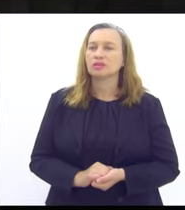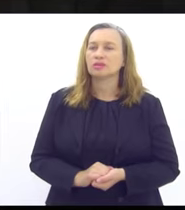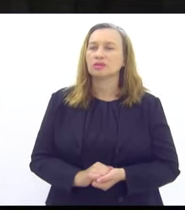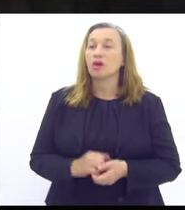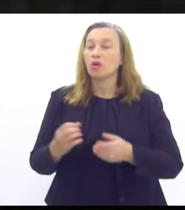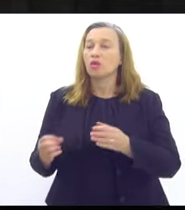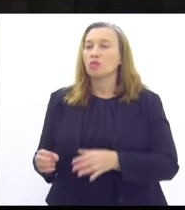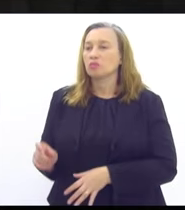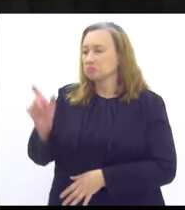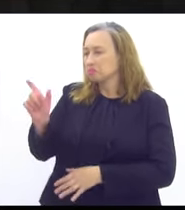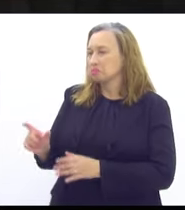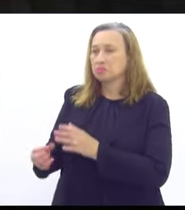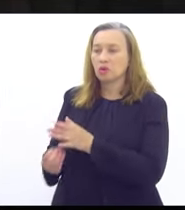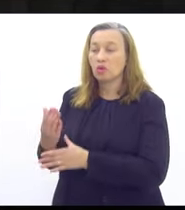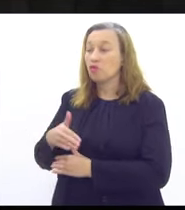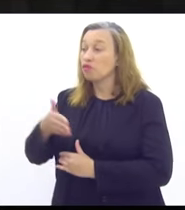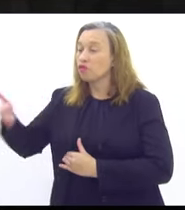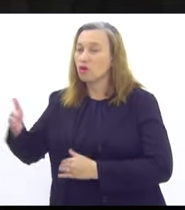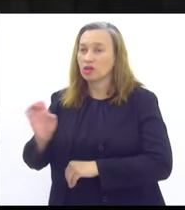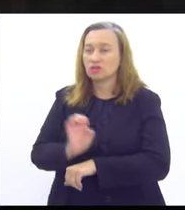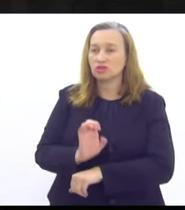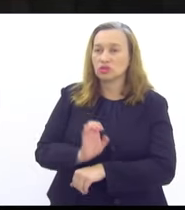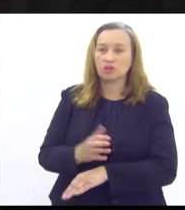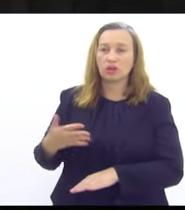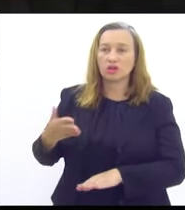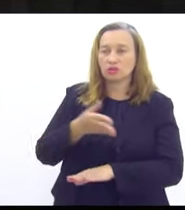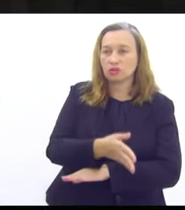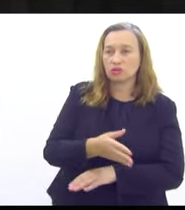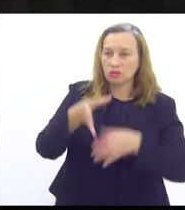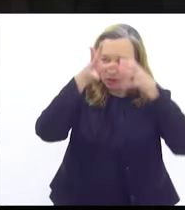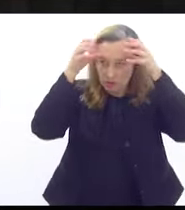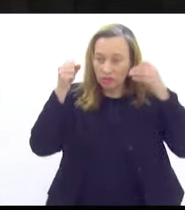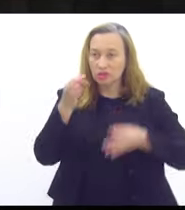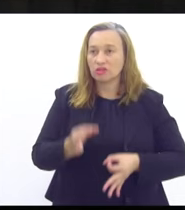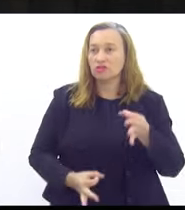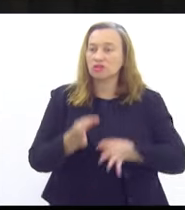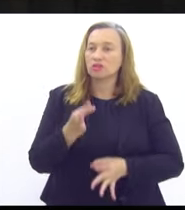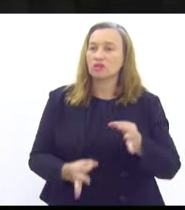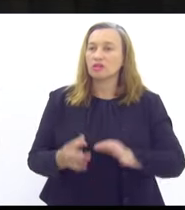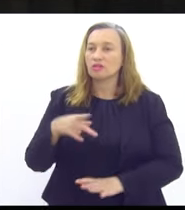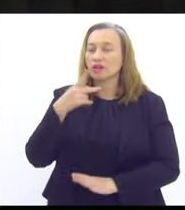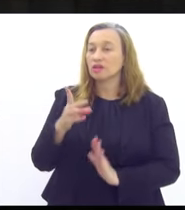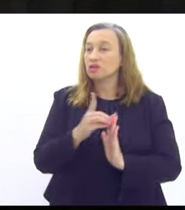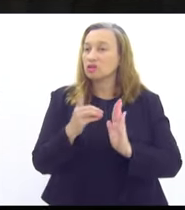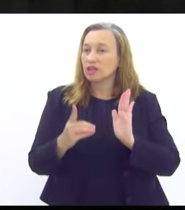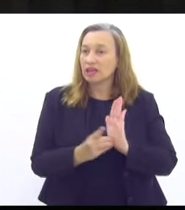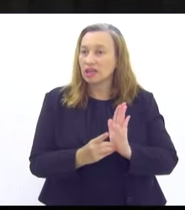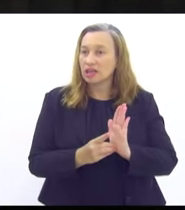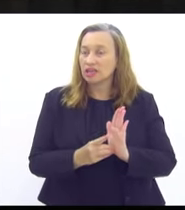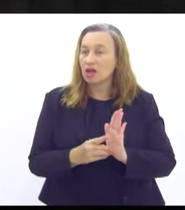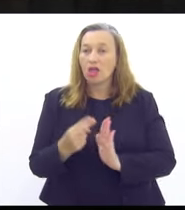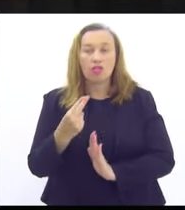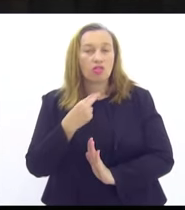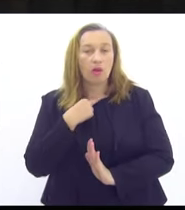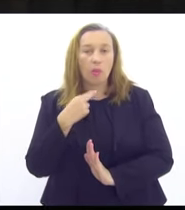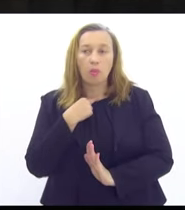Estado entrou no Tribunal de Justiça alegando que o decreto